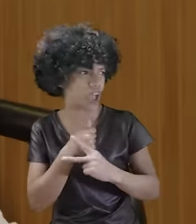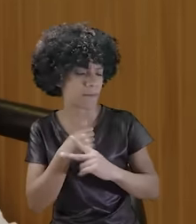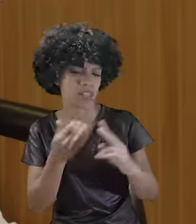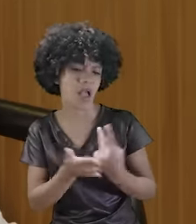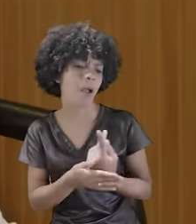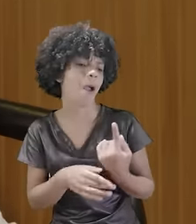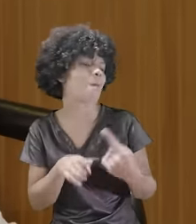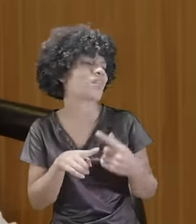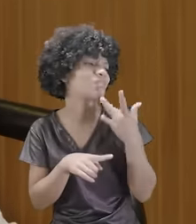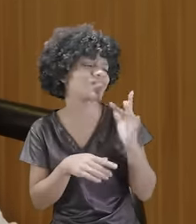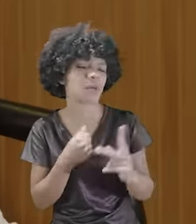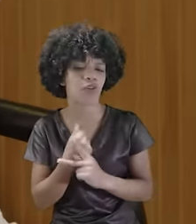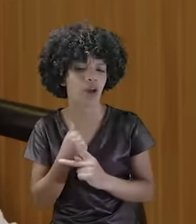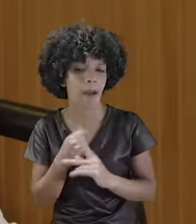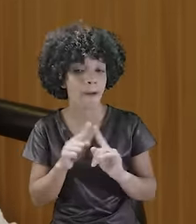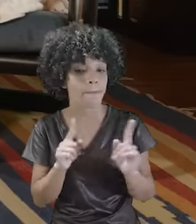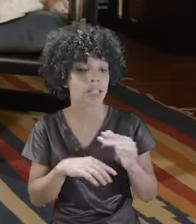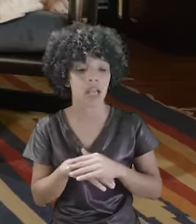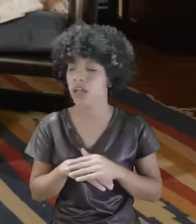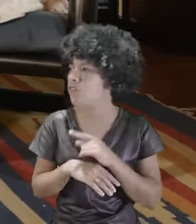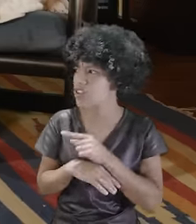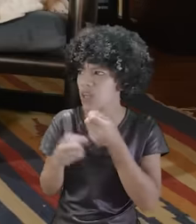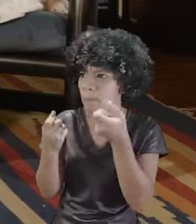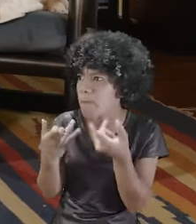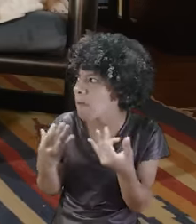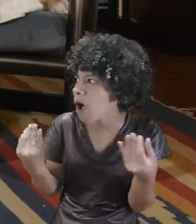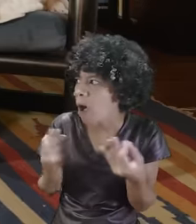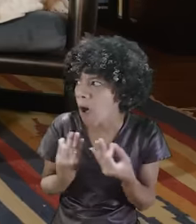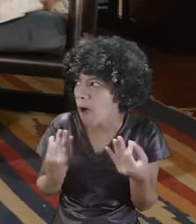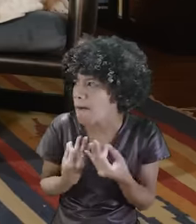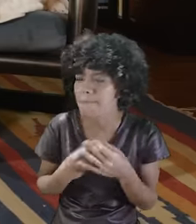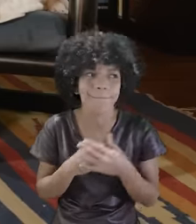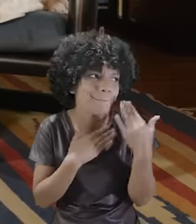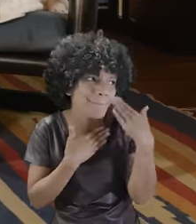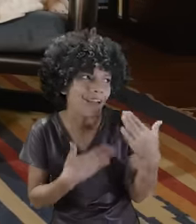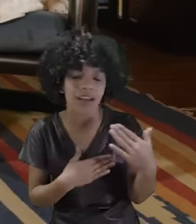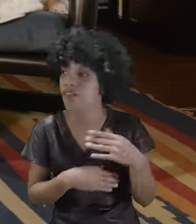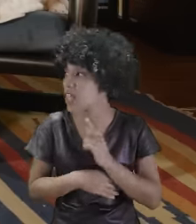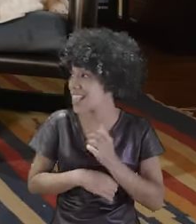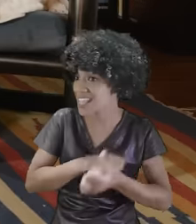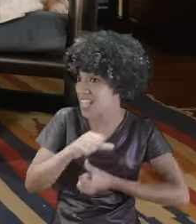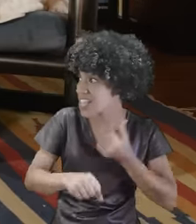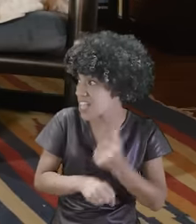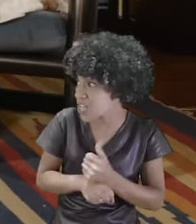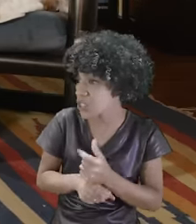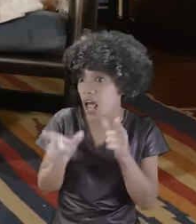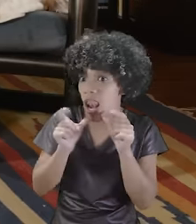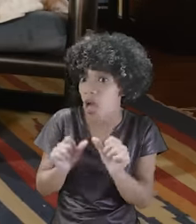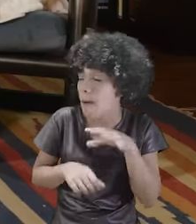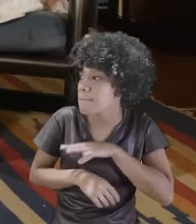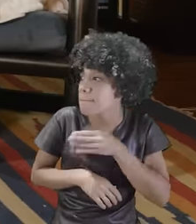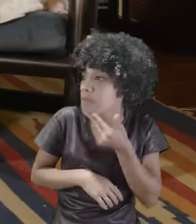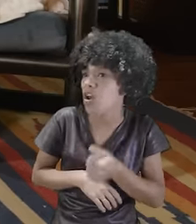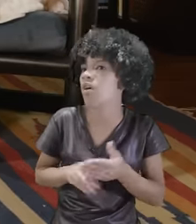gente ia porque ele não sabe muito bem o ver você sabe falar mas você fala muito bem muito obrigado você falar muito para você tem seis anos aqui você fala